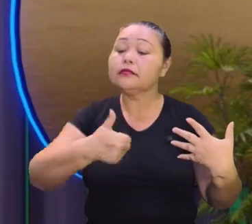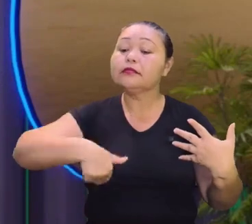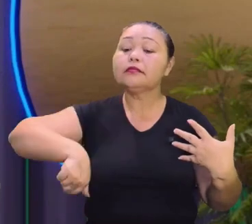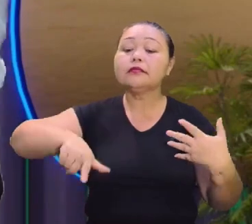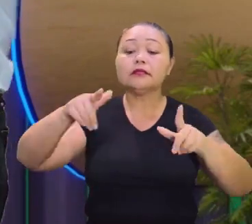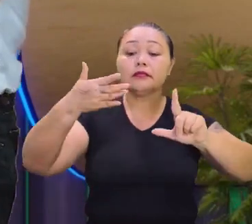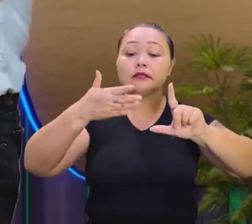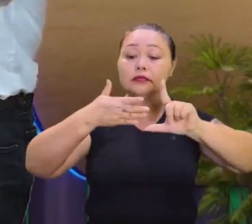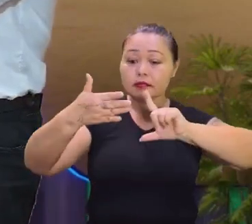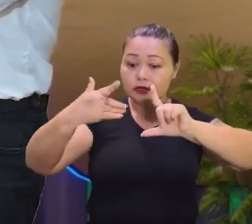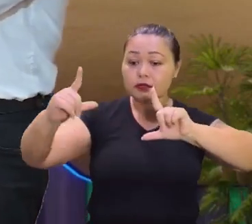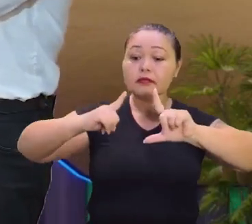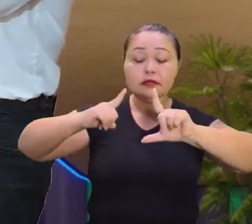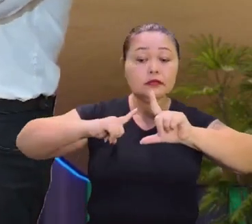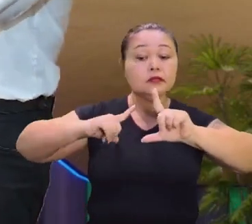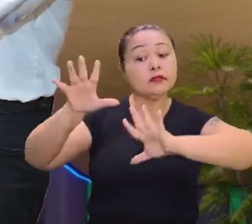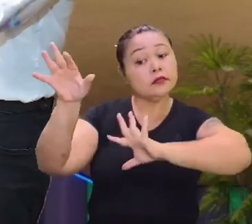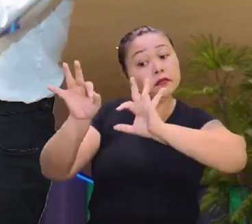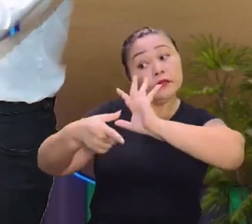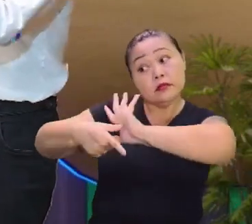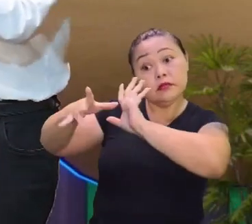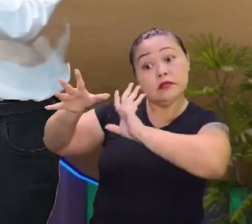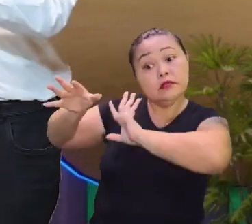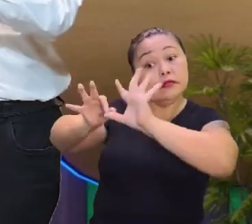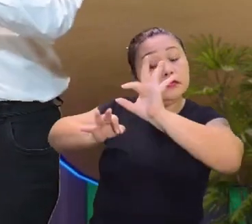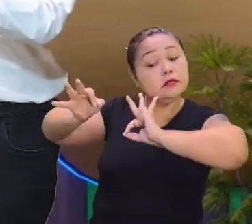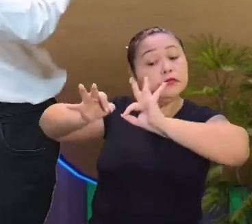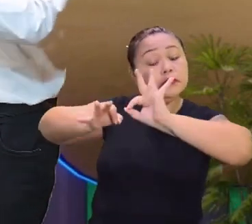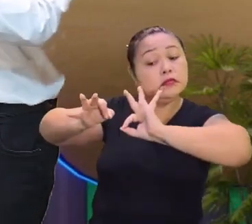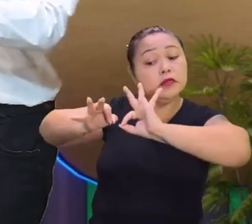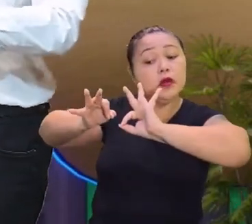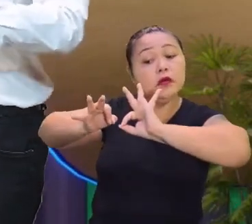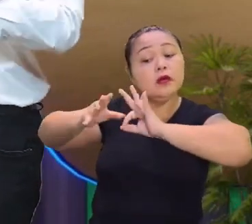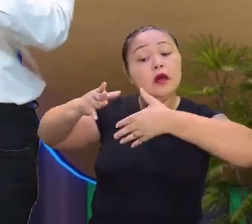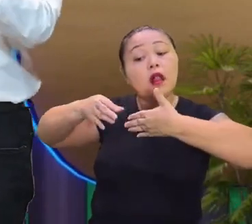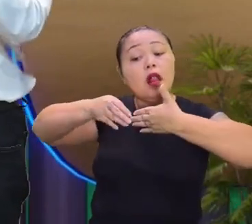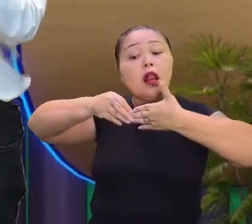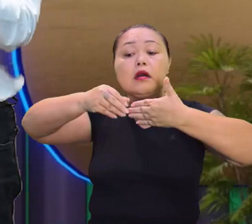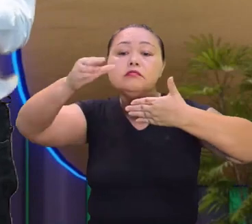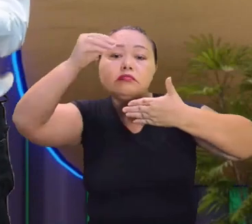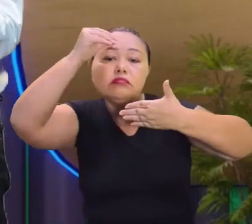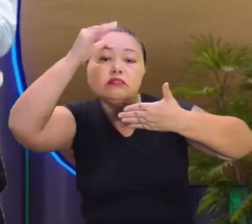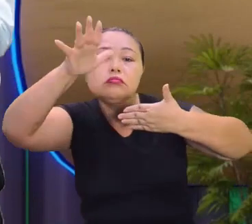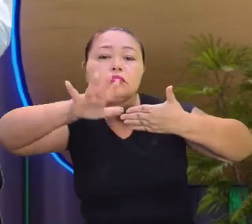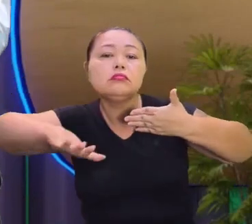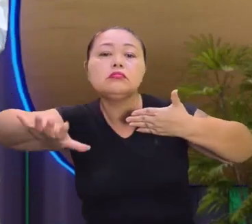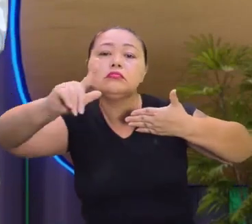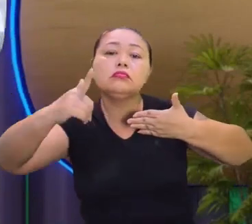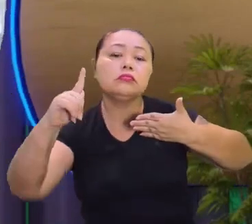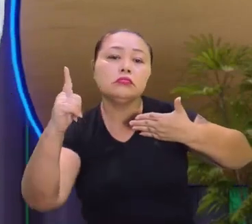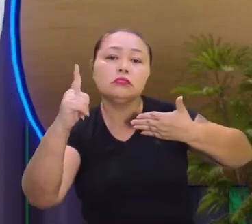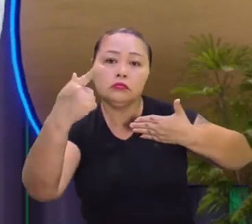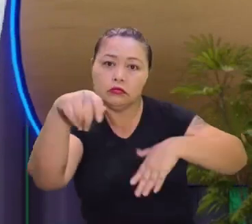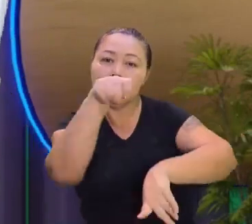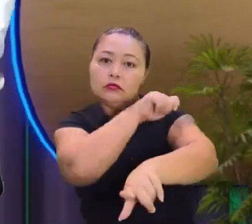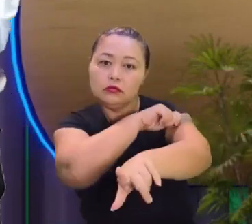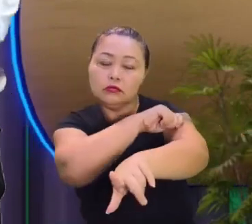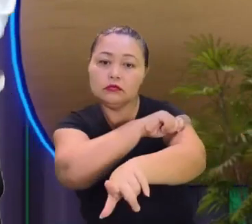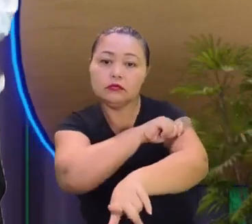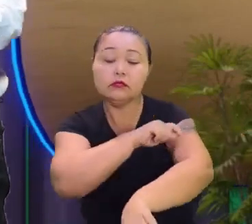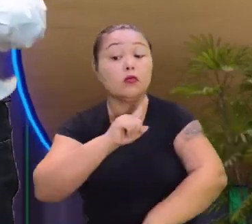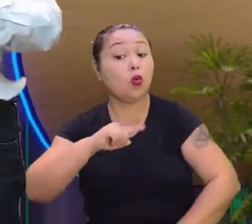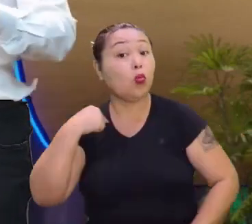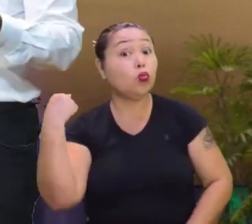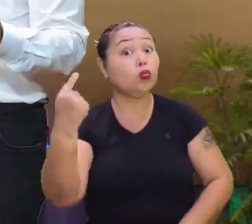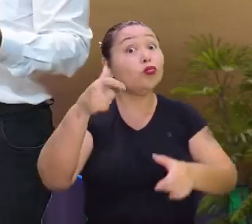essas teleaulas, elas são preparadas, além de levar conhecimento geográfico para o aluno sobre